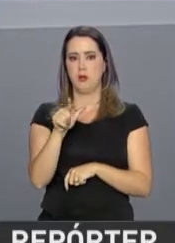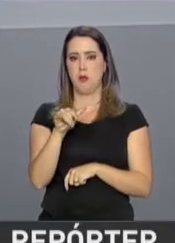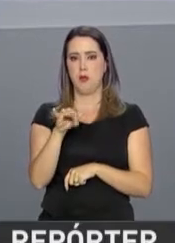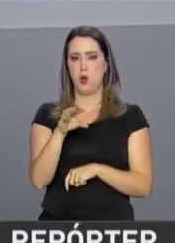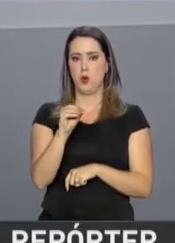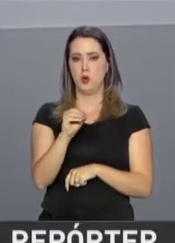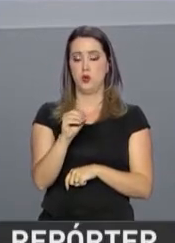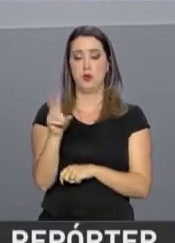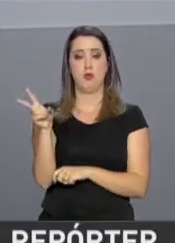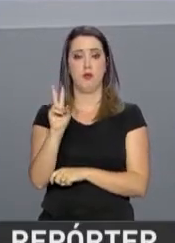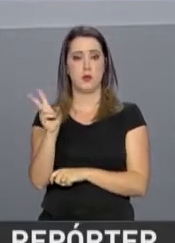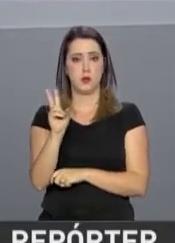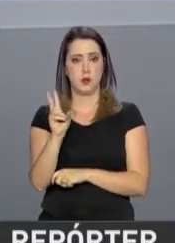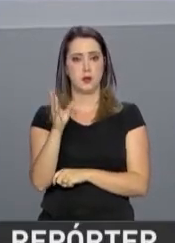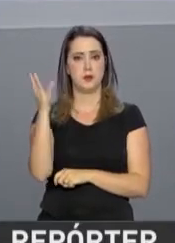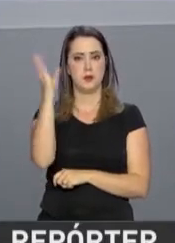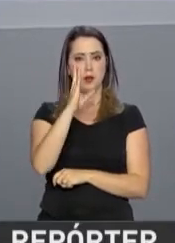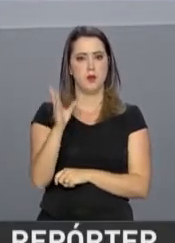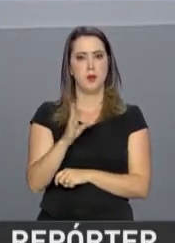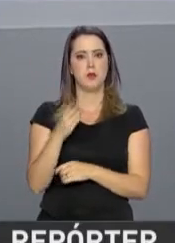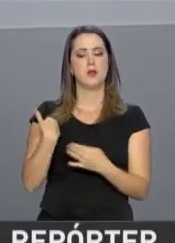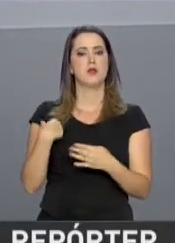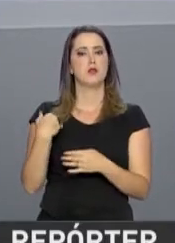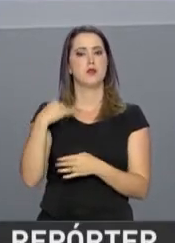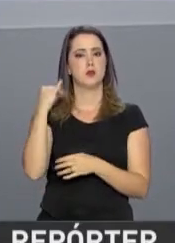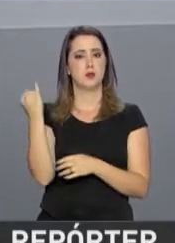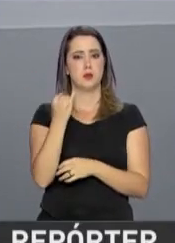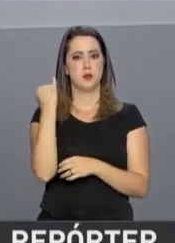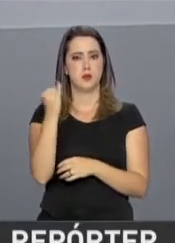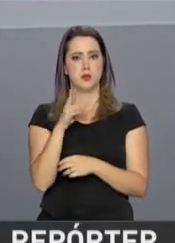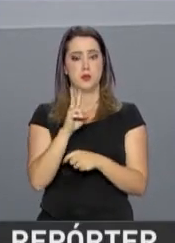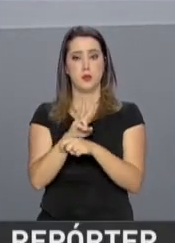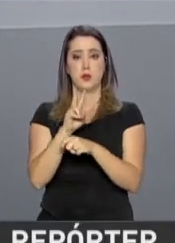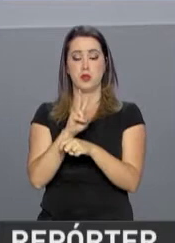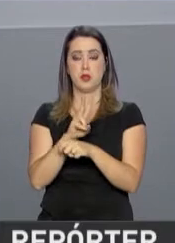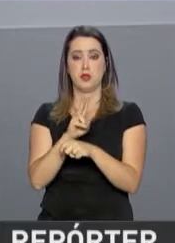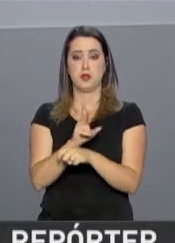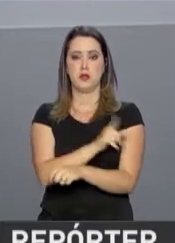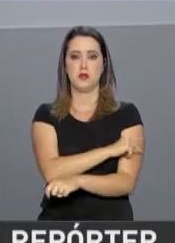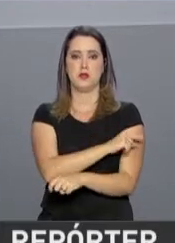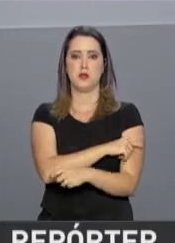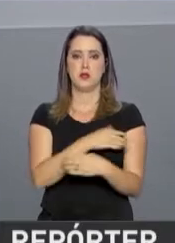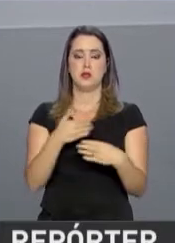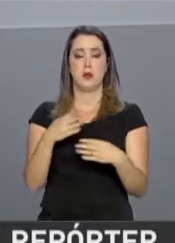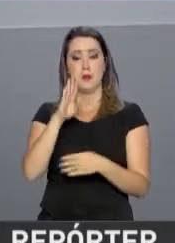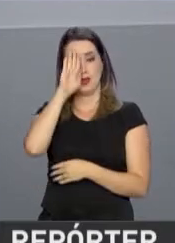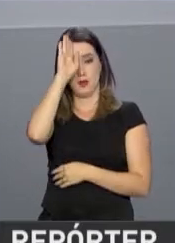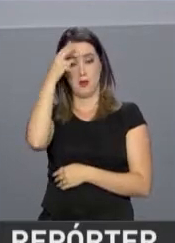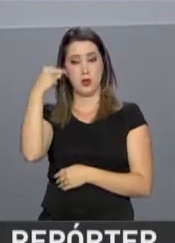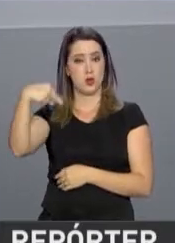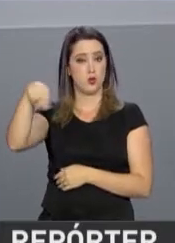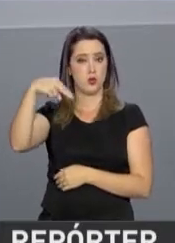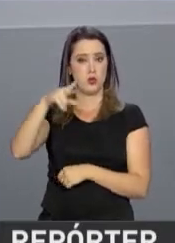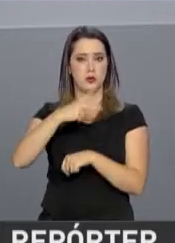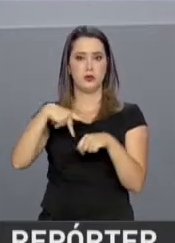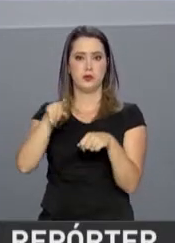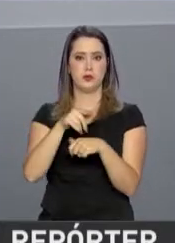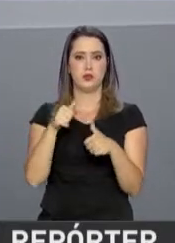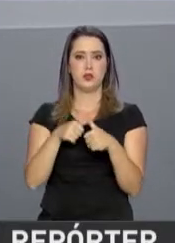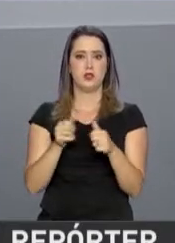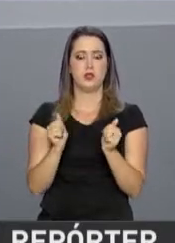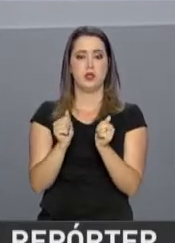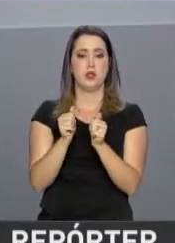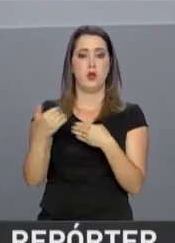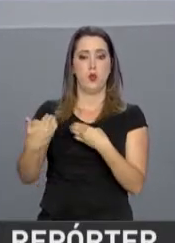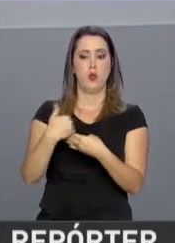o brasil adotou uma série de medidas com destaque para o reforço da vacina principalmente no norte do país nos estados onde há uma grande